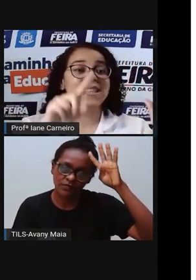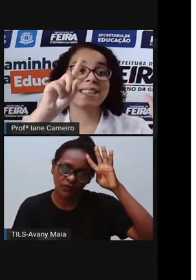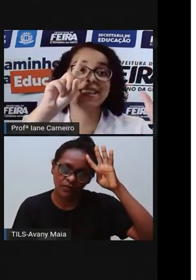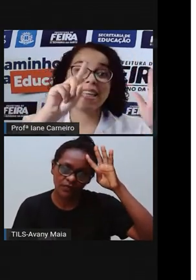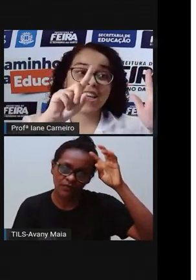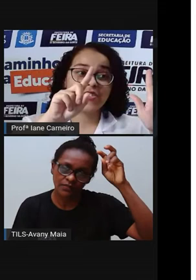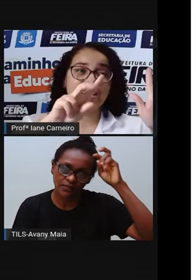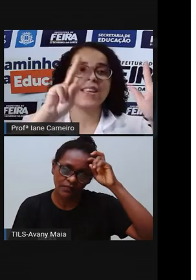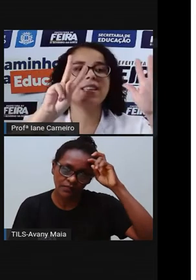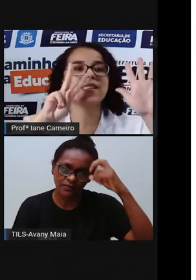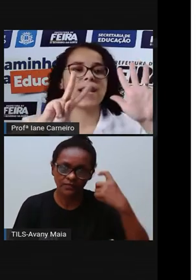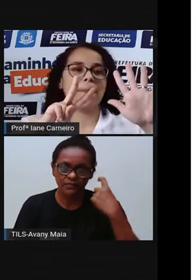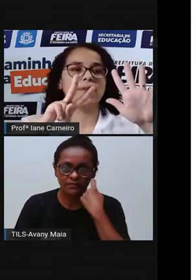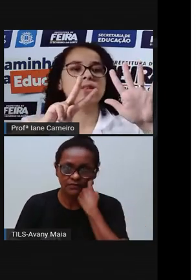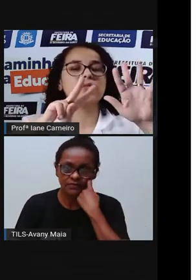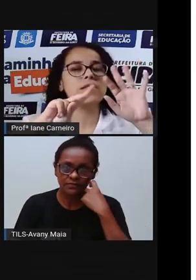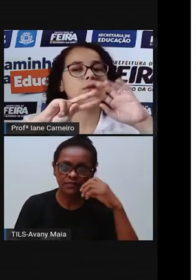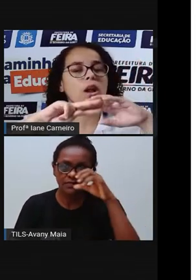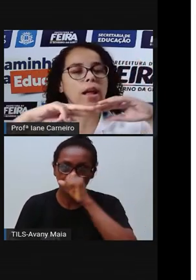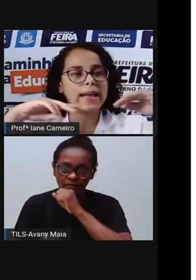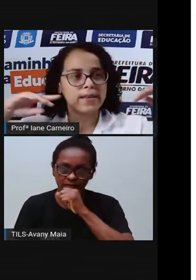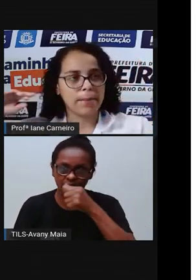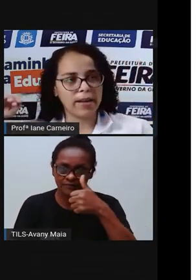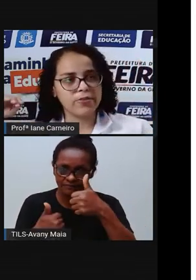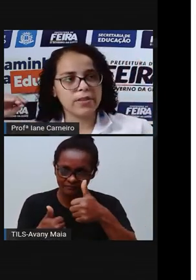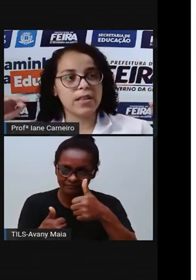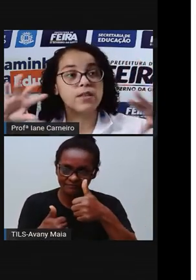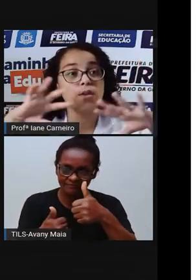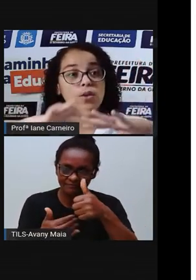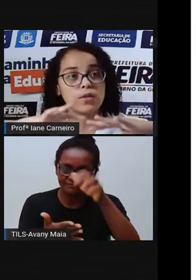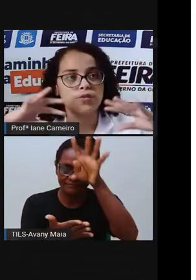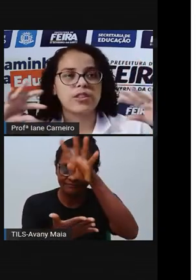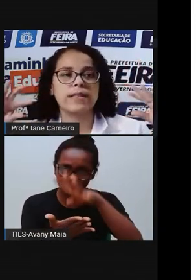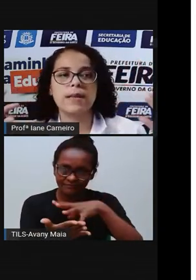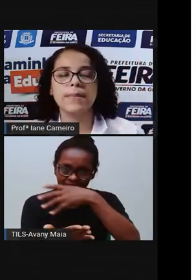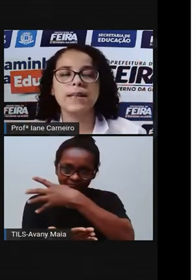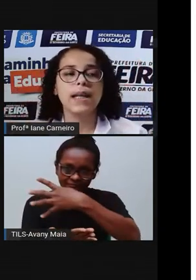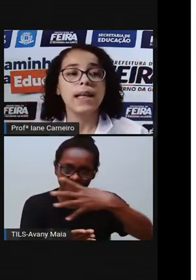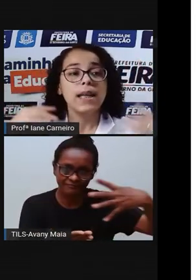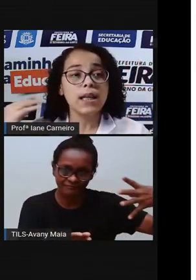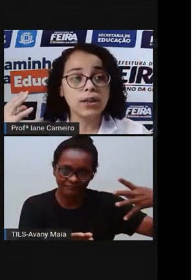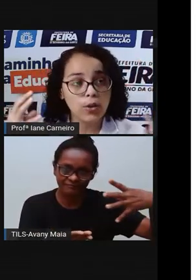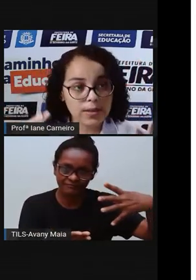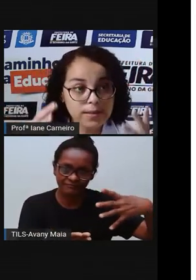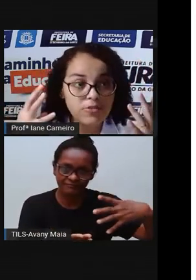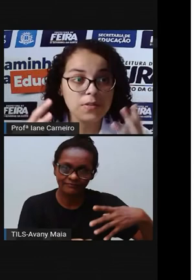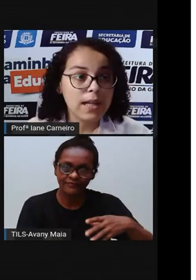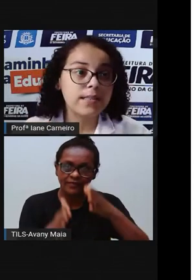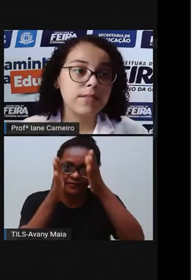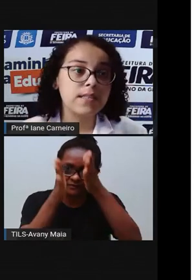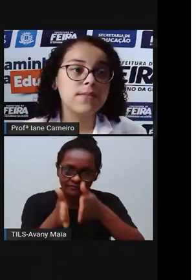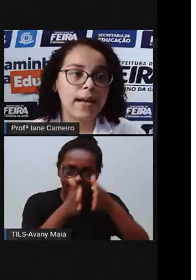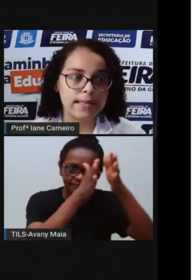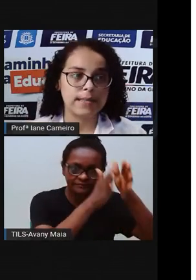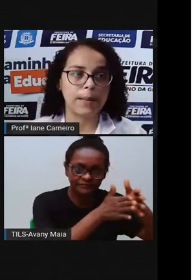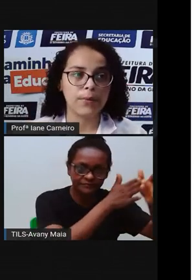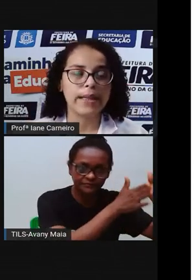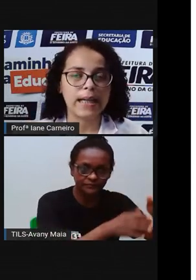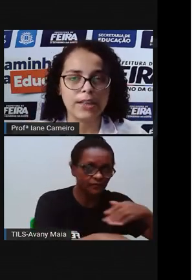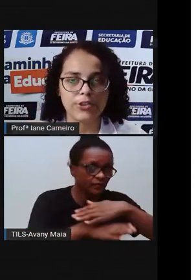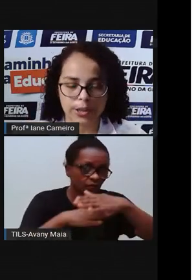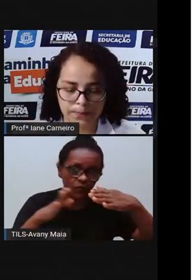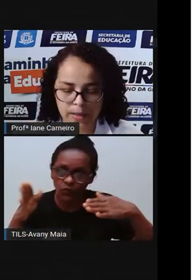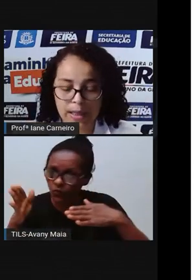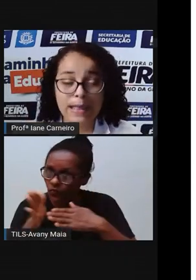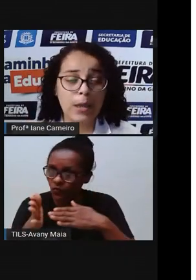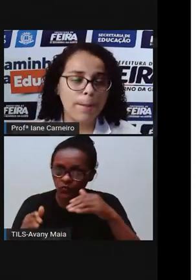quinta, sexta e sábado. Então, vocês vão colocar na tabela de vocês todos os dias da semana e todas as atividades que vocês fazem, tá bom? Em